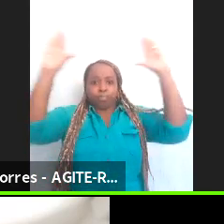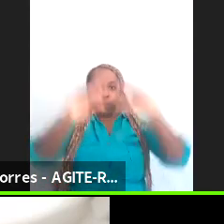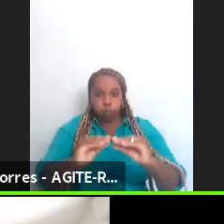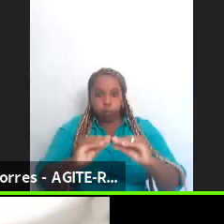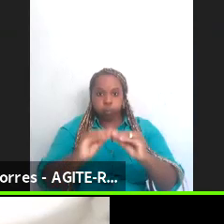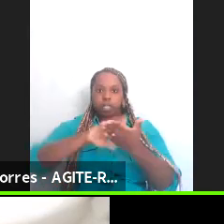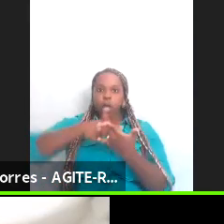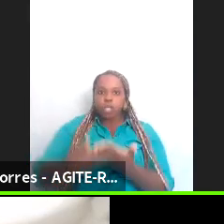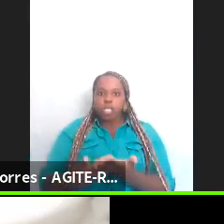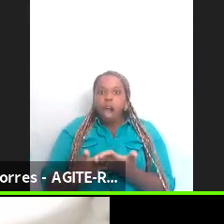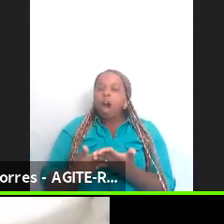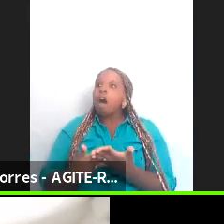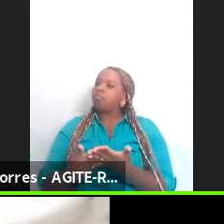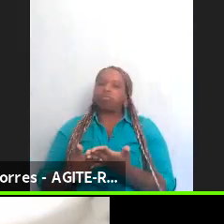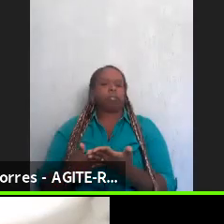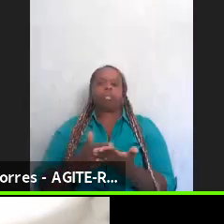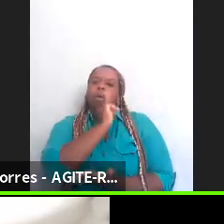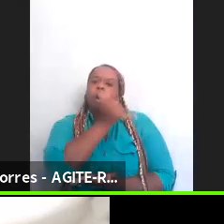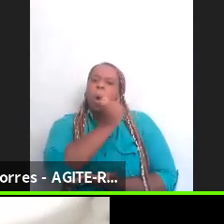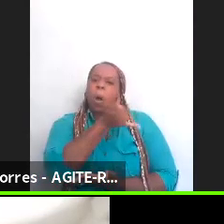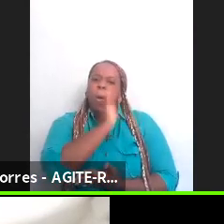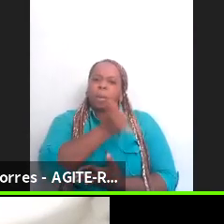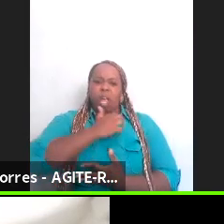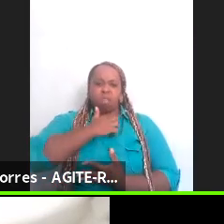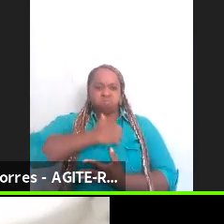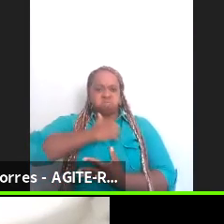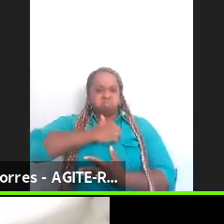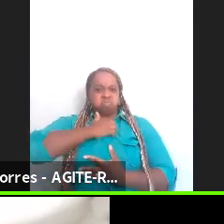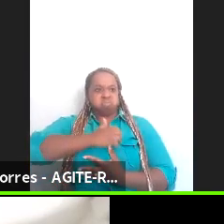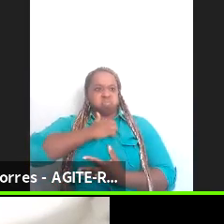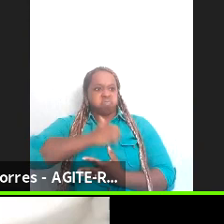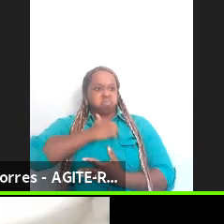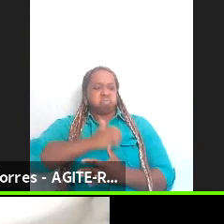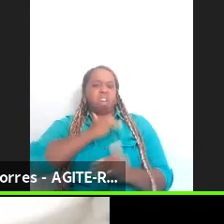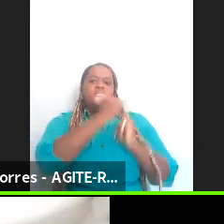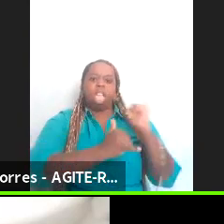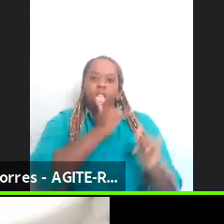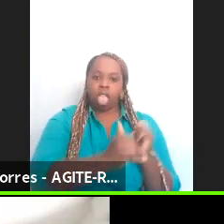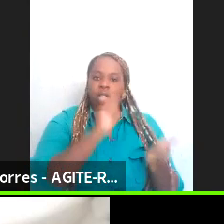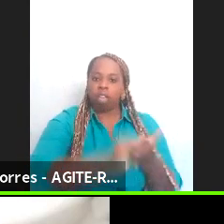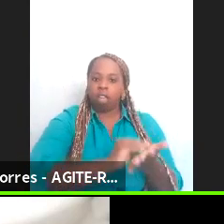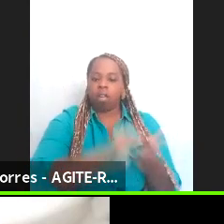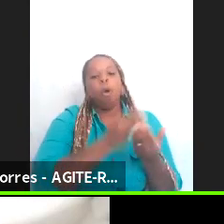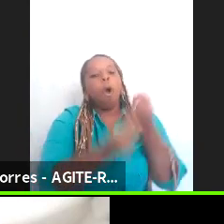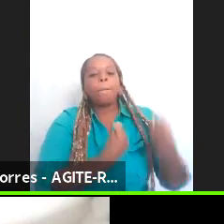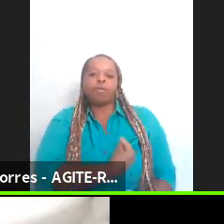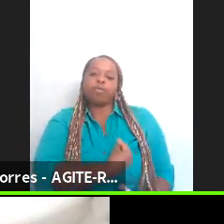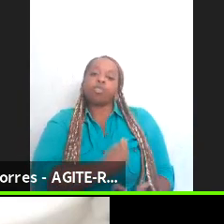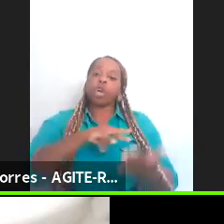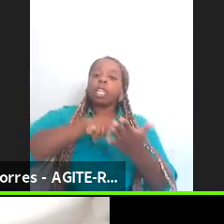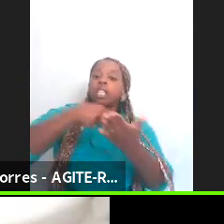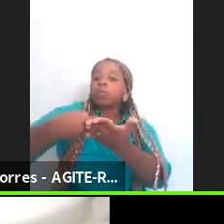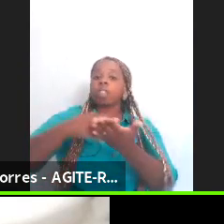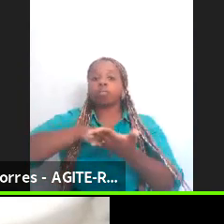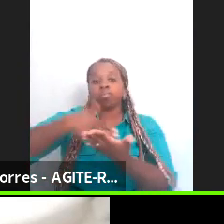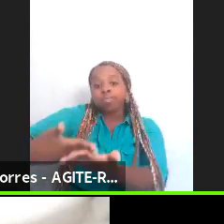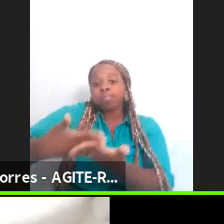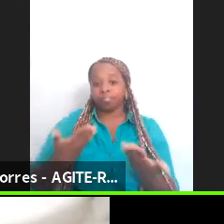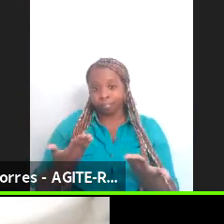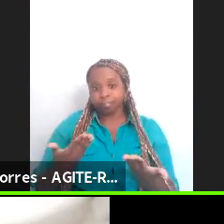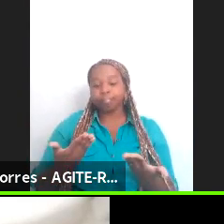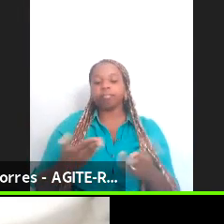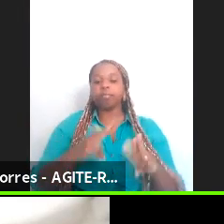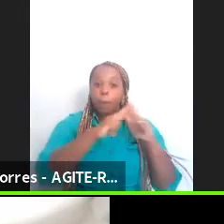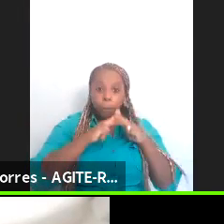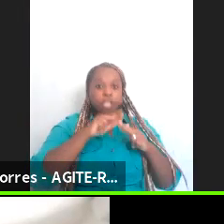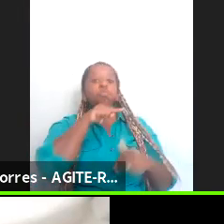fazendo um comentário ranzinza e com frequência desinformado sobre o funcionamento da interpretação. Como você lida